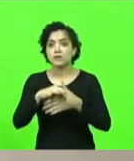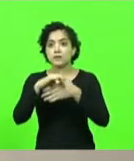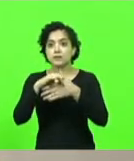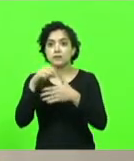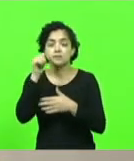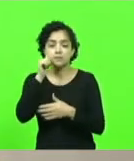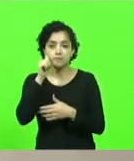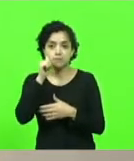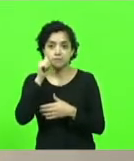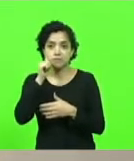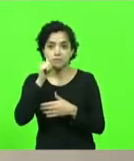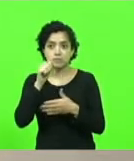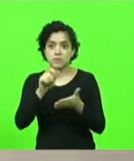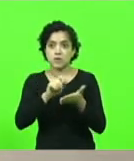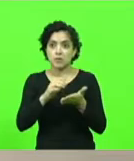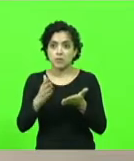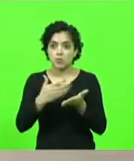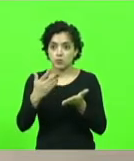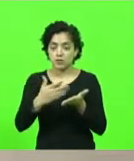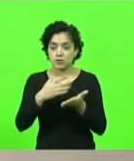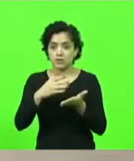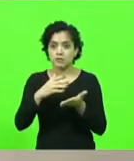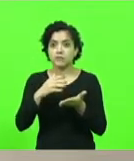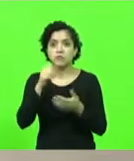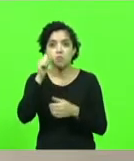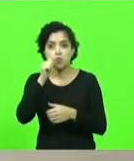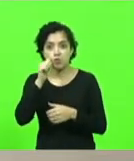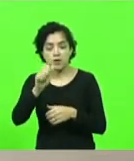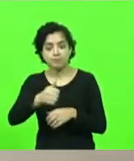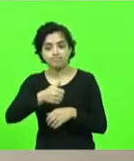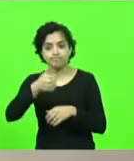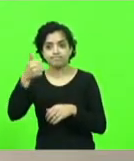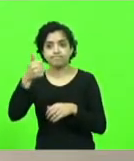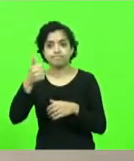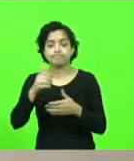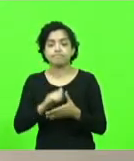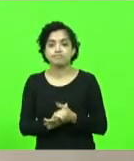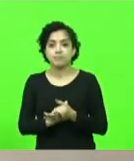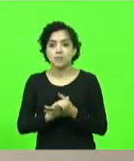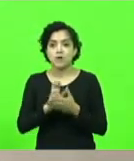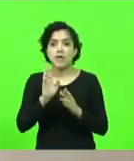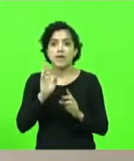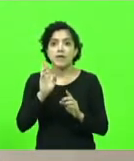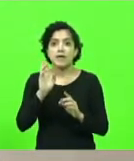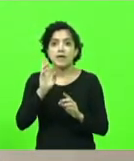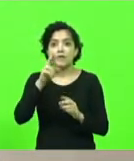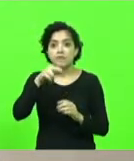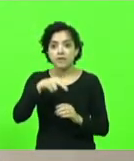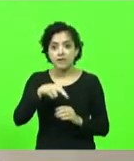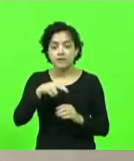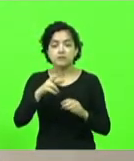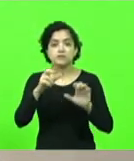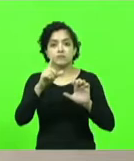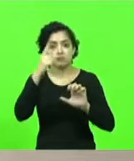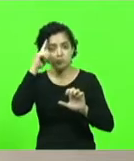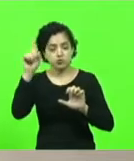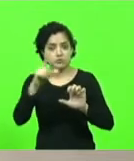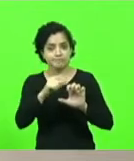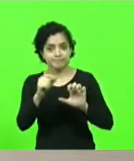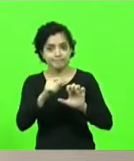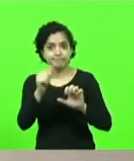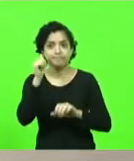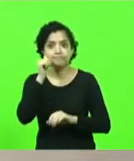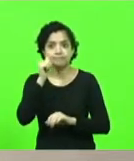constantes no livro Mulher você ainda melhor em referência ao dia mundial do empreendedorismo feminino